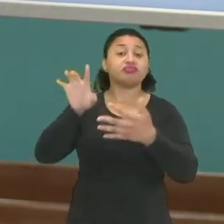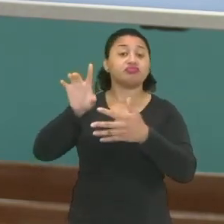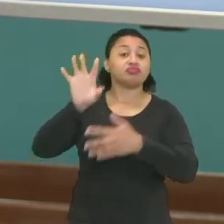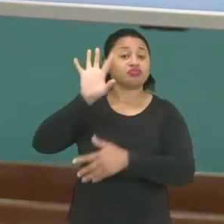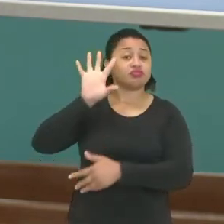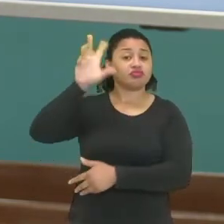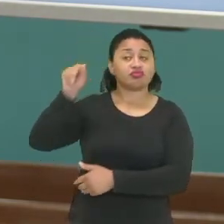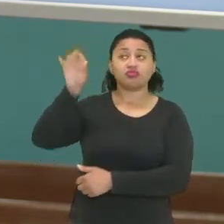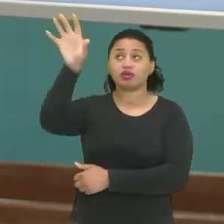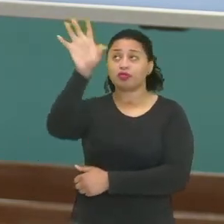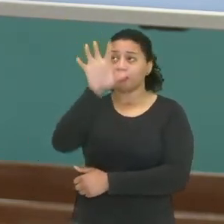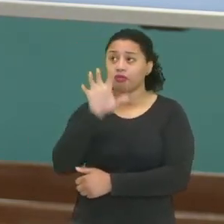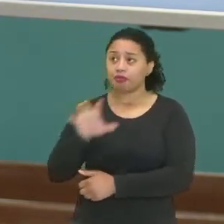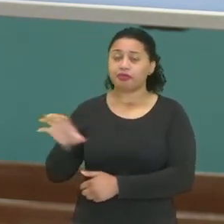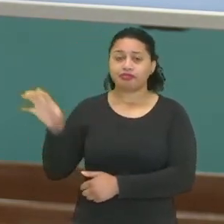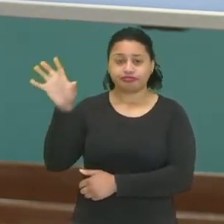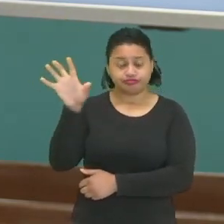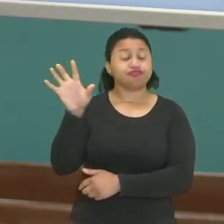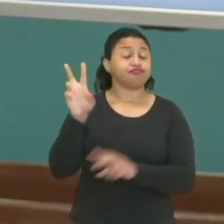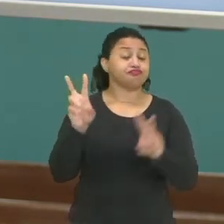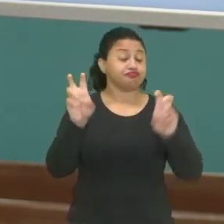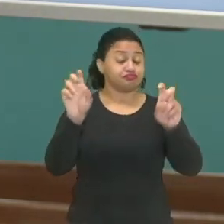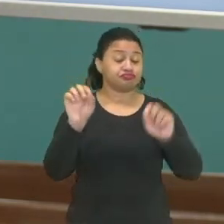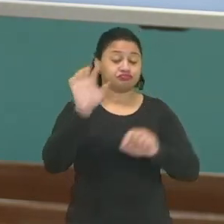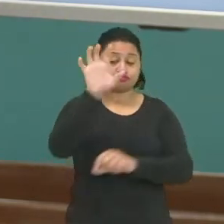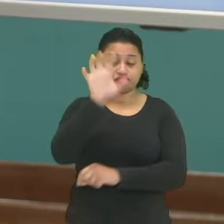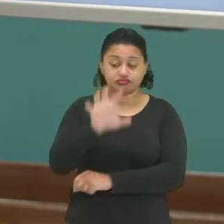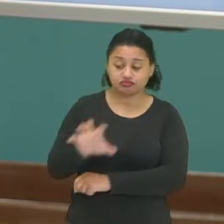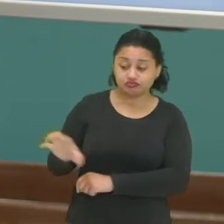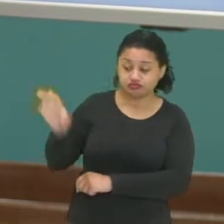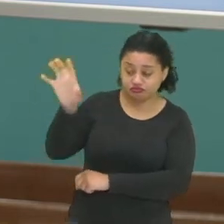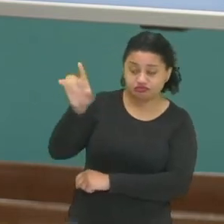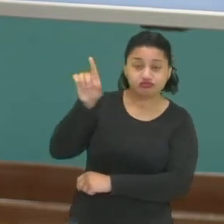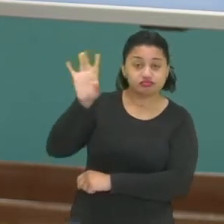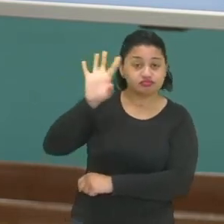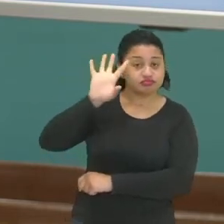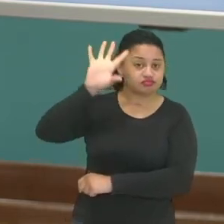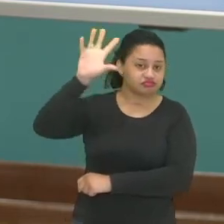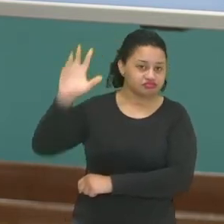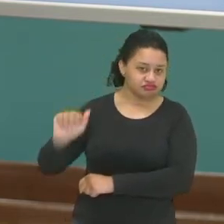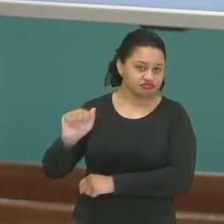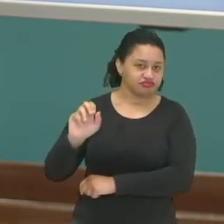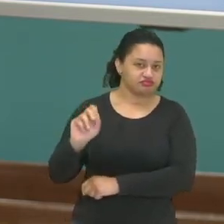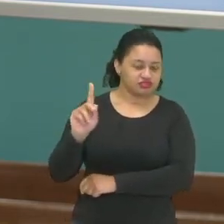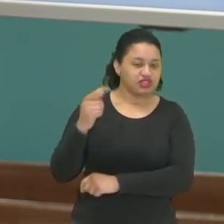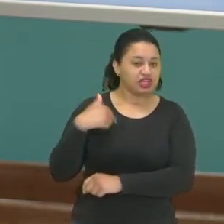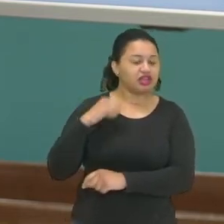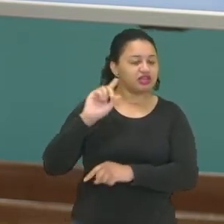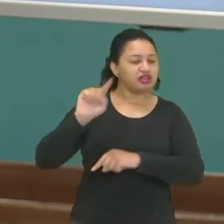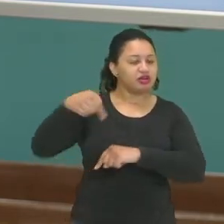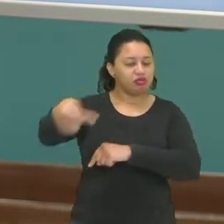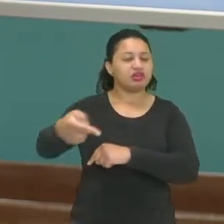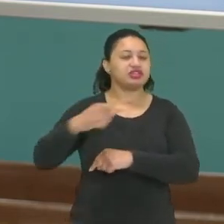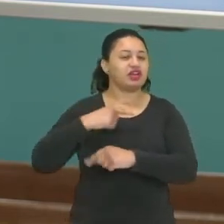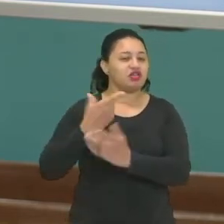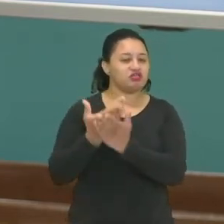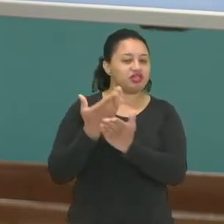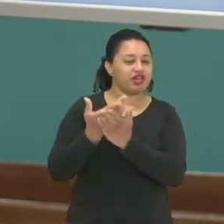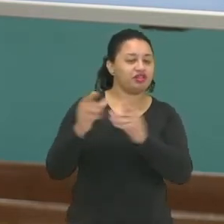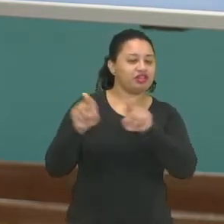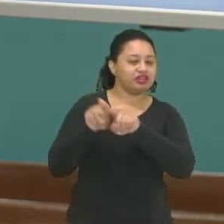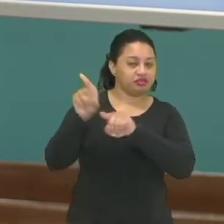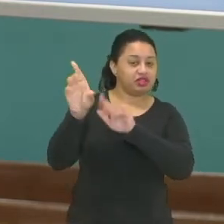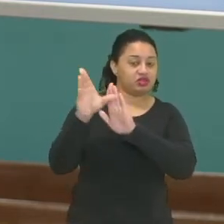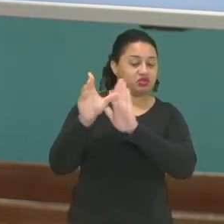continente africano. Então, o tema é regionalização do continente africano, parte 1, tá bom? Então, nós vamos dividir em duas partes para ficar melhor entendido,